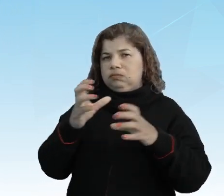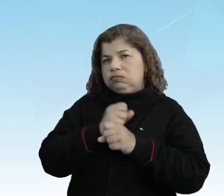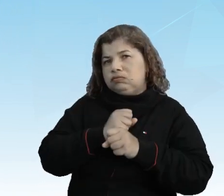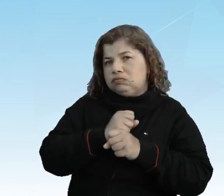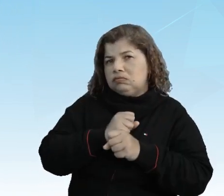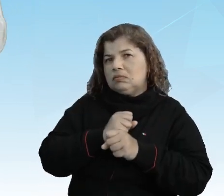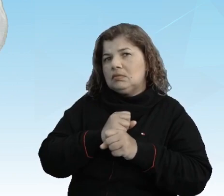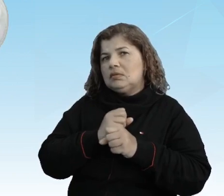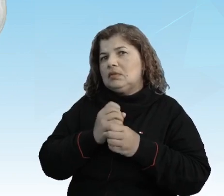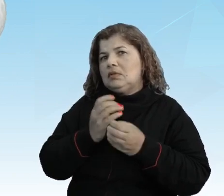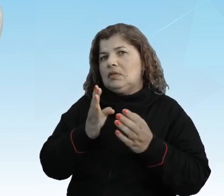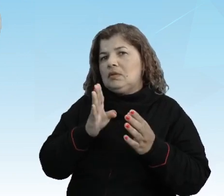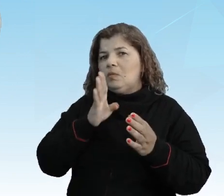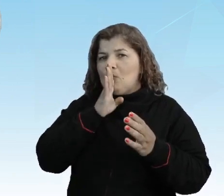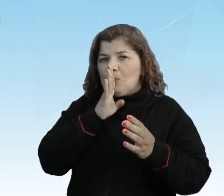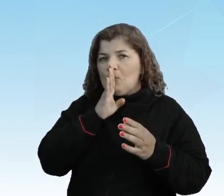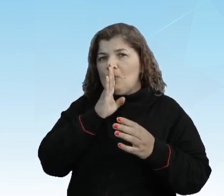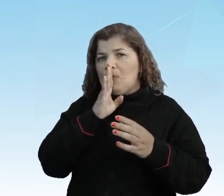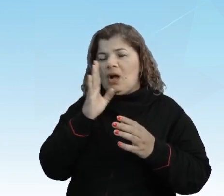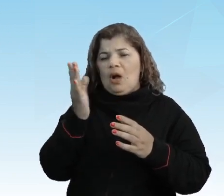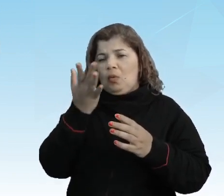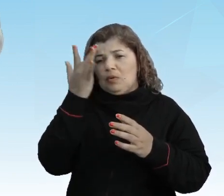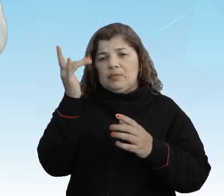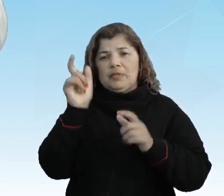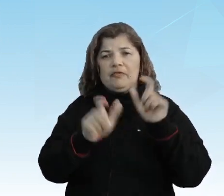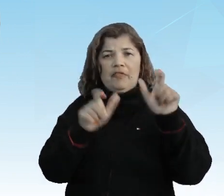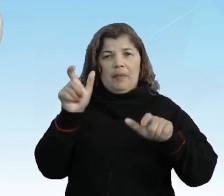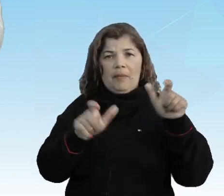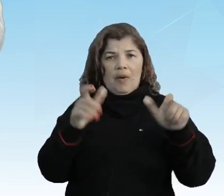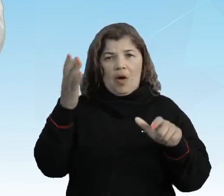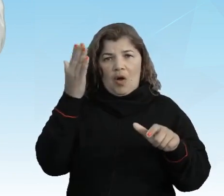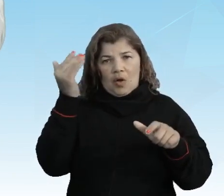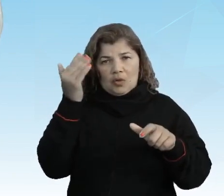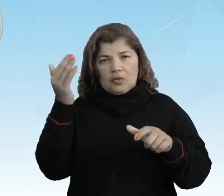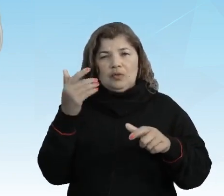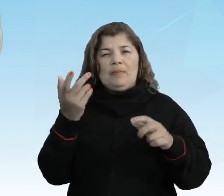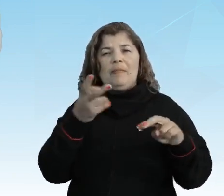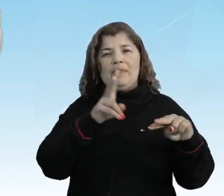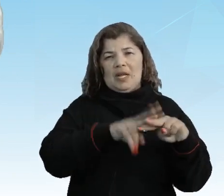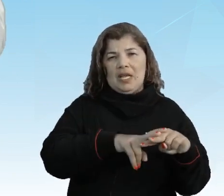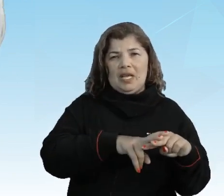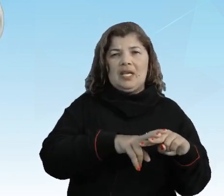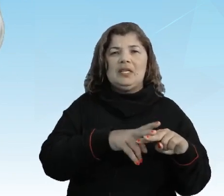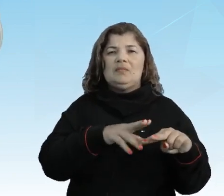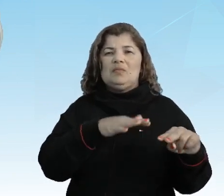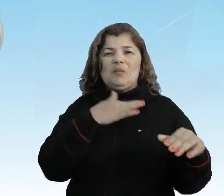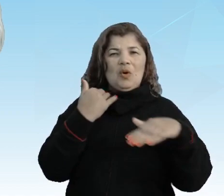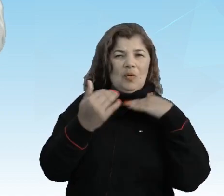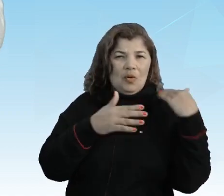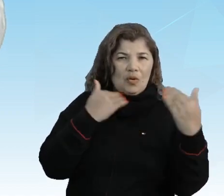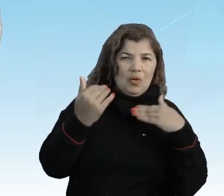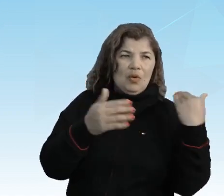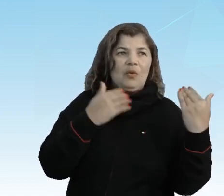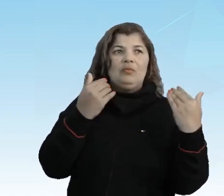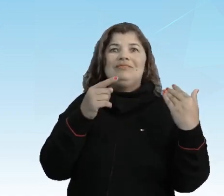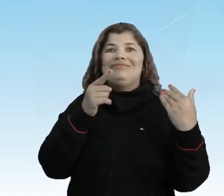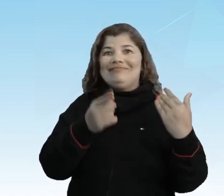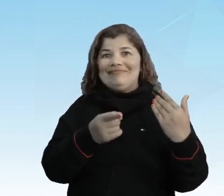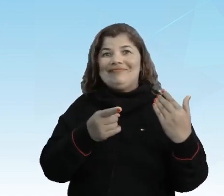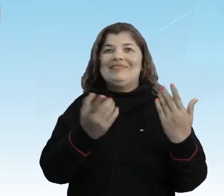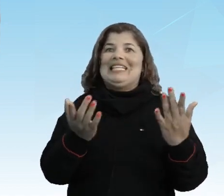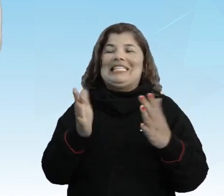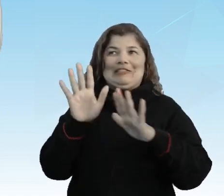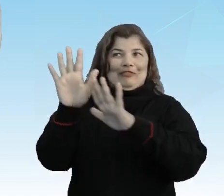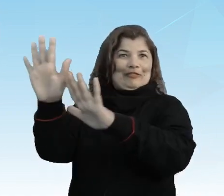coroa portuguesa e que alguns personagens muito famosos foram presos, mortos, aí o que é que ele fez?